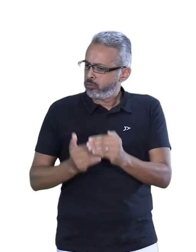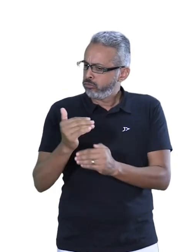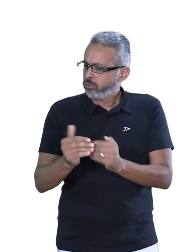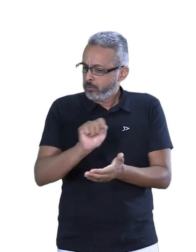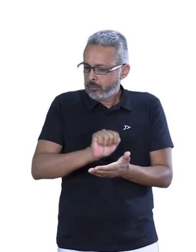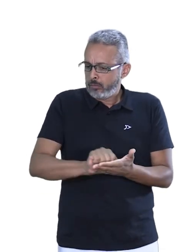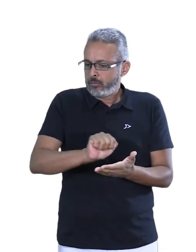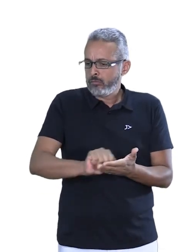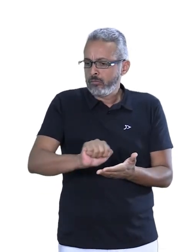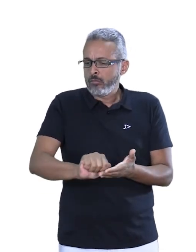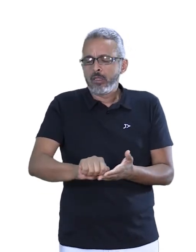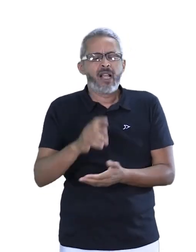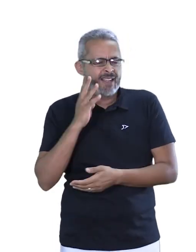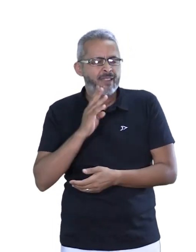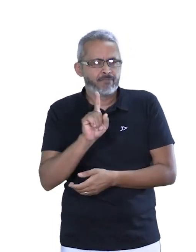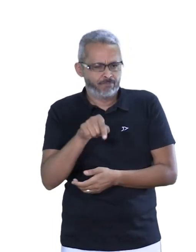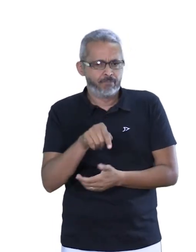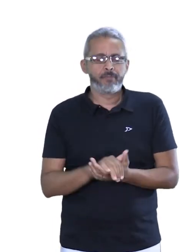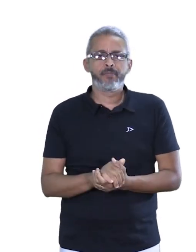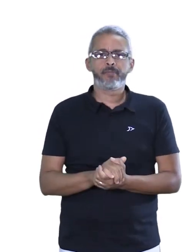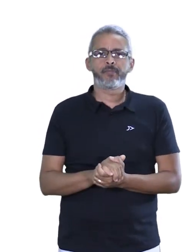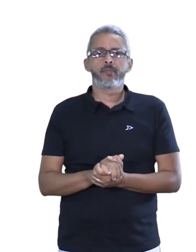desenvolvendo a sua escrita. Legal, né?